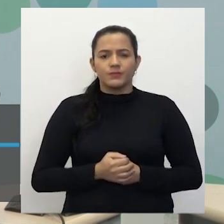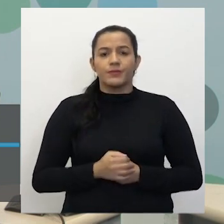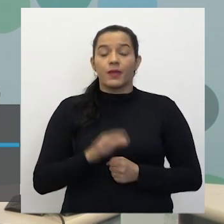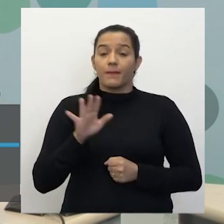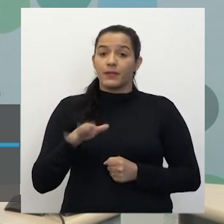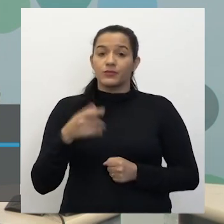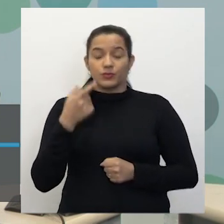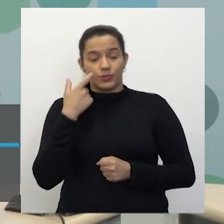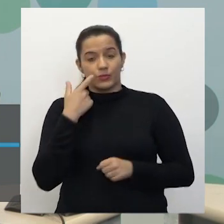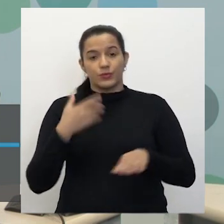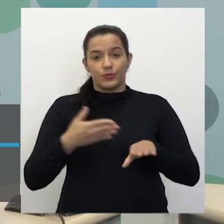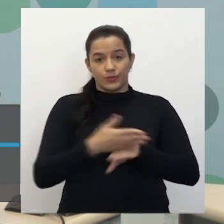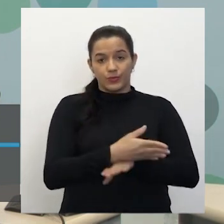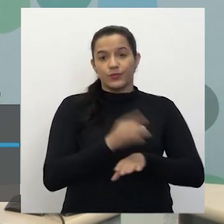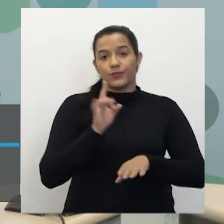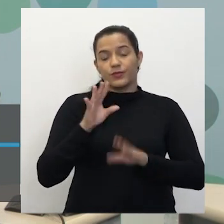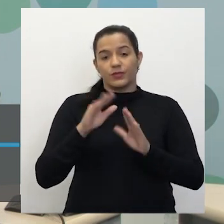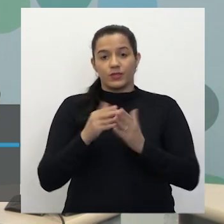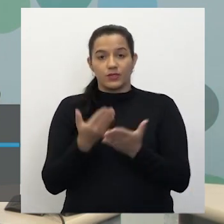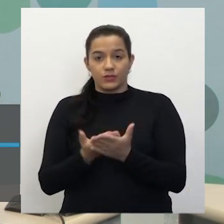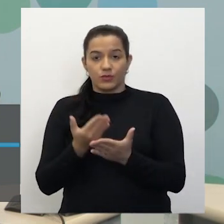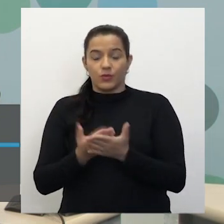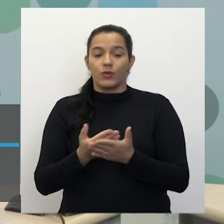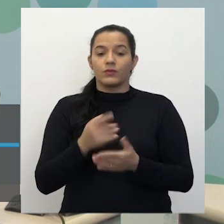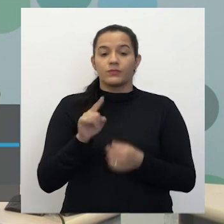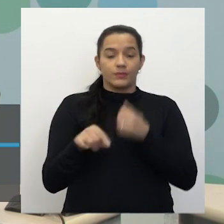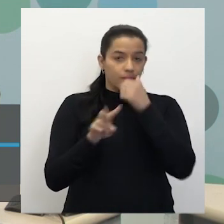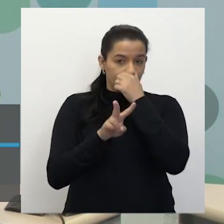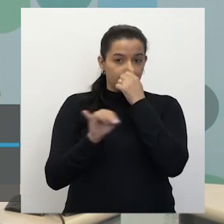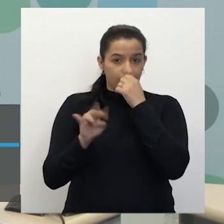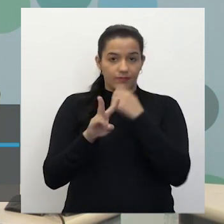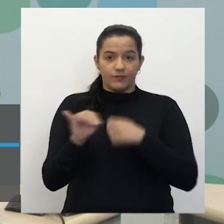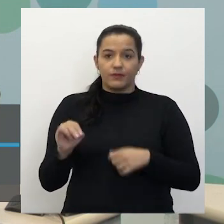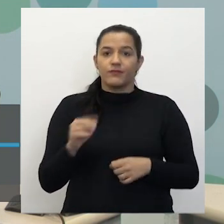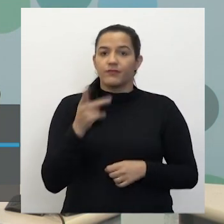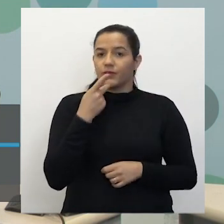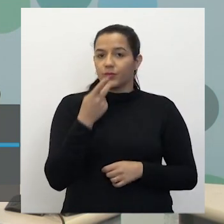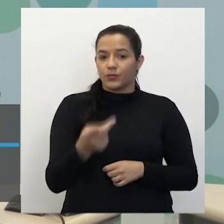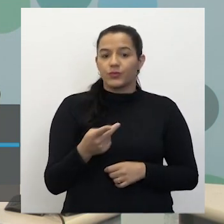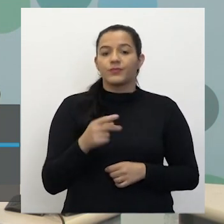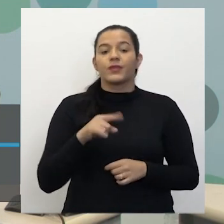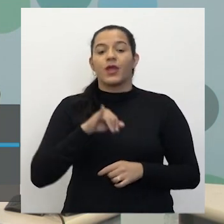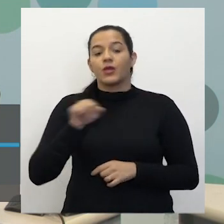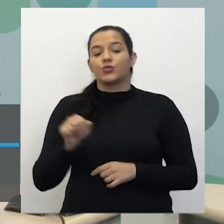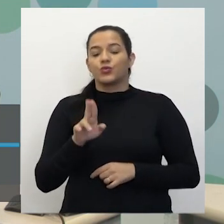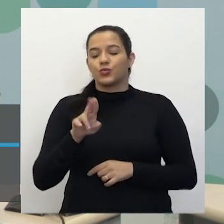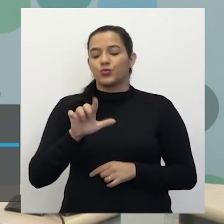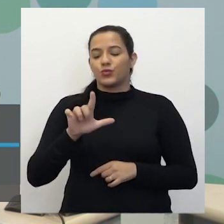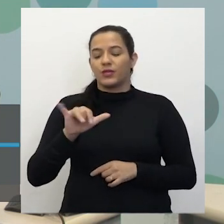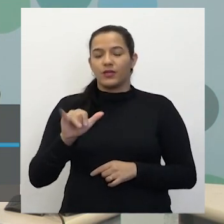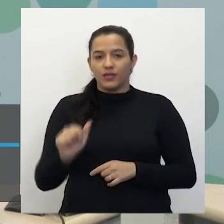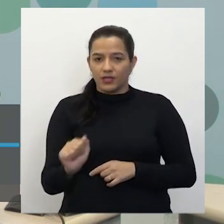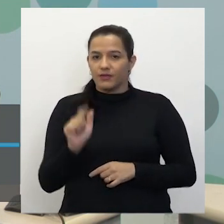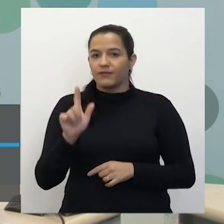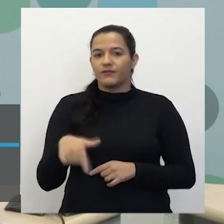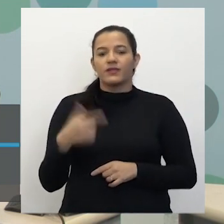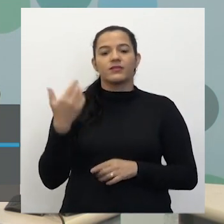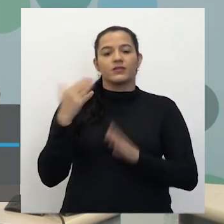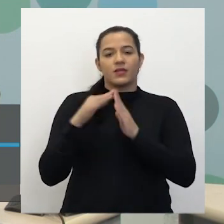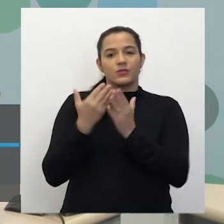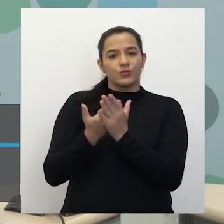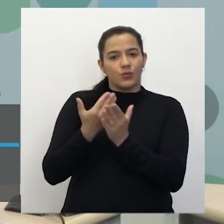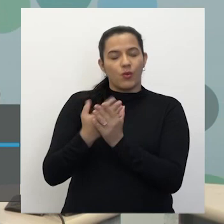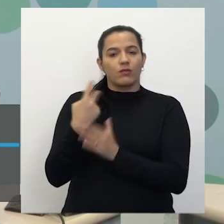foi na escola. A Vivi diz que fez um, a Júlia diz que fez um na escola dela, a Monique diz que na escola antiga